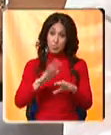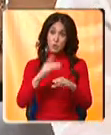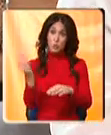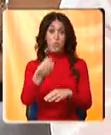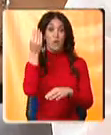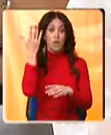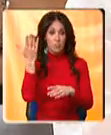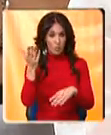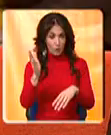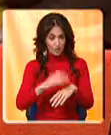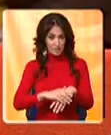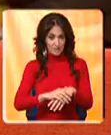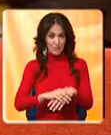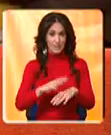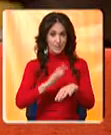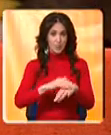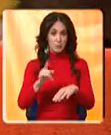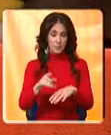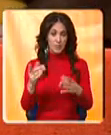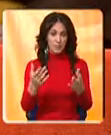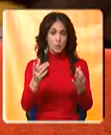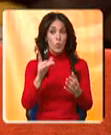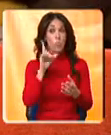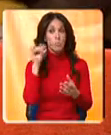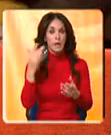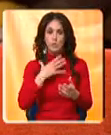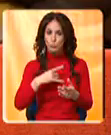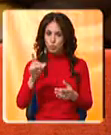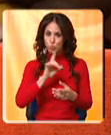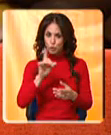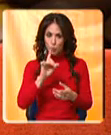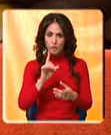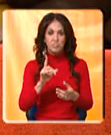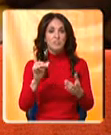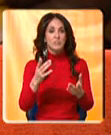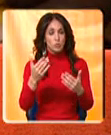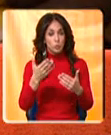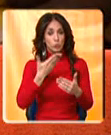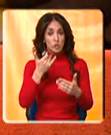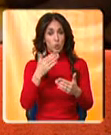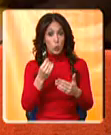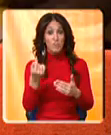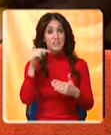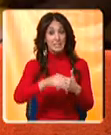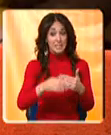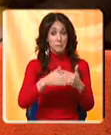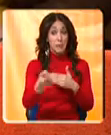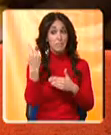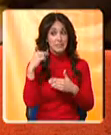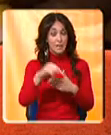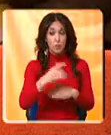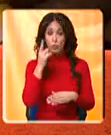mediatismo dentro da casa dos segredos. O Sr. Fernando que não gostou nada que o Dioguinho tivesse cá vindo na semana passada. Devo confessar. Ai, não. Porque